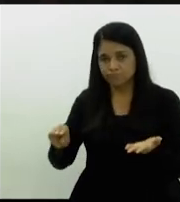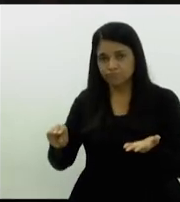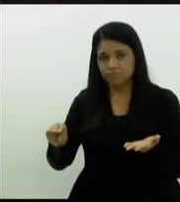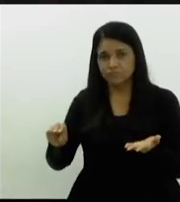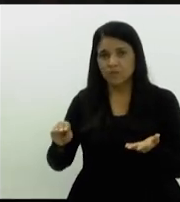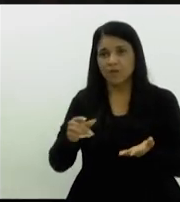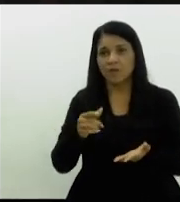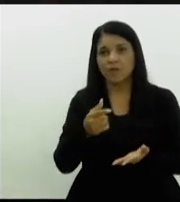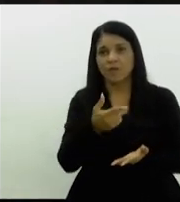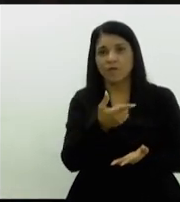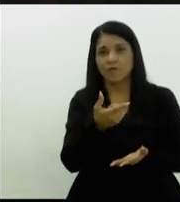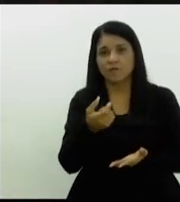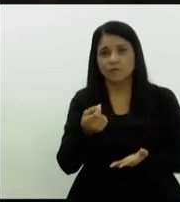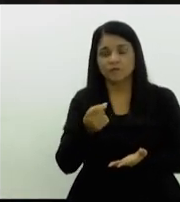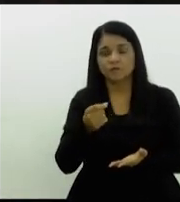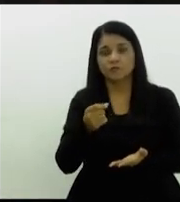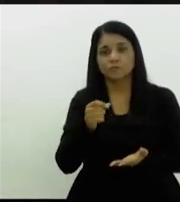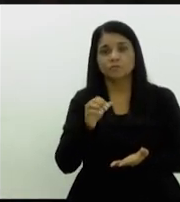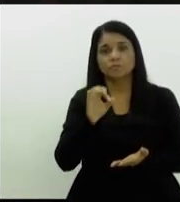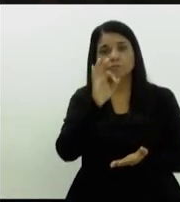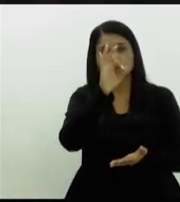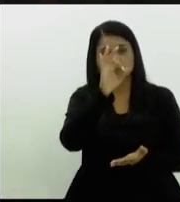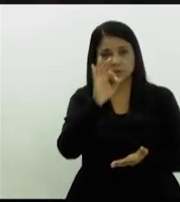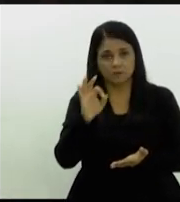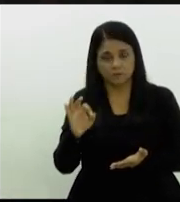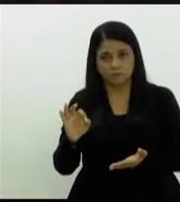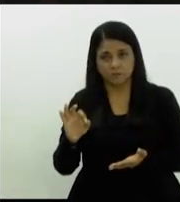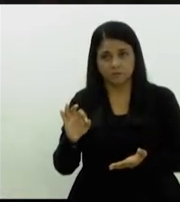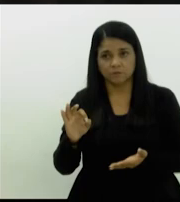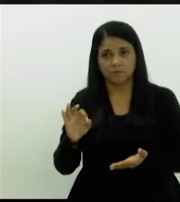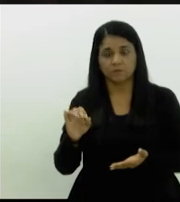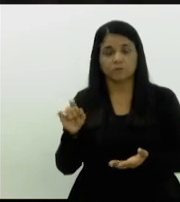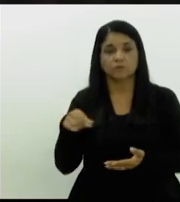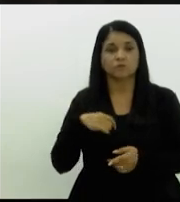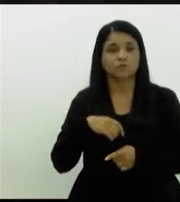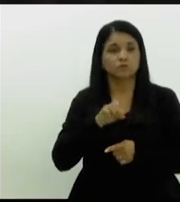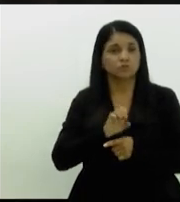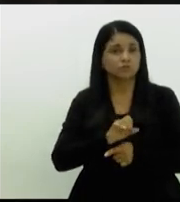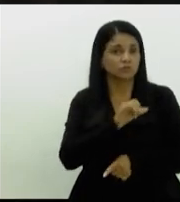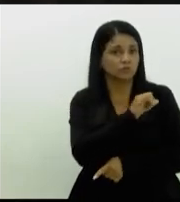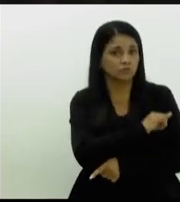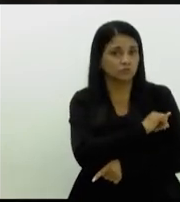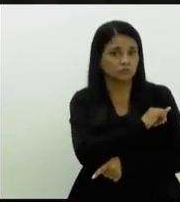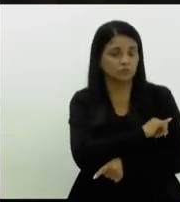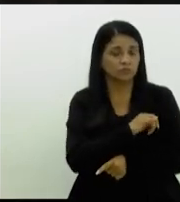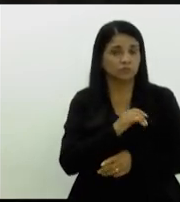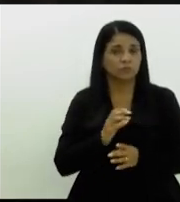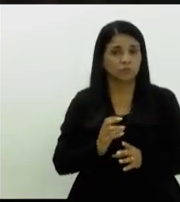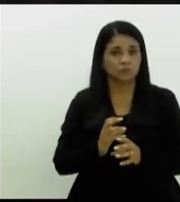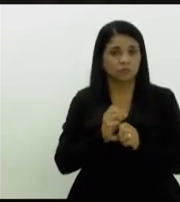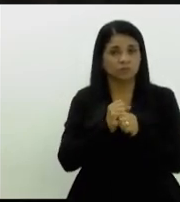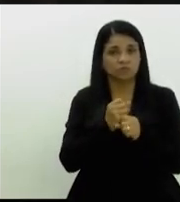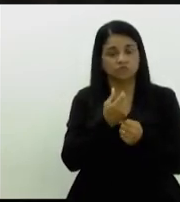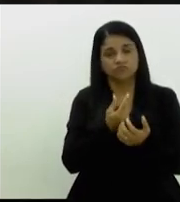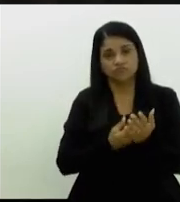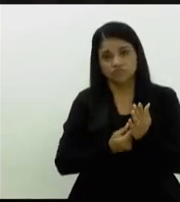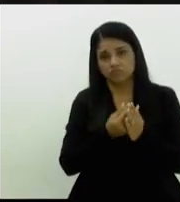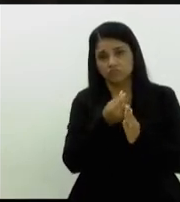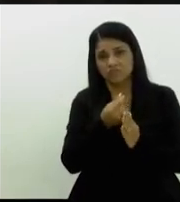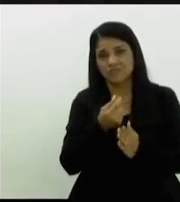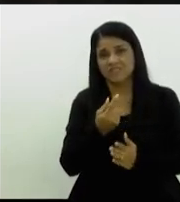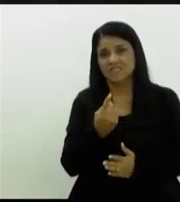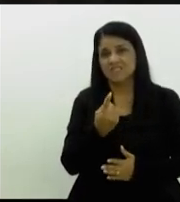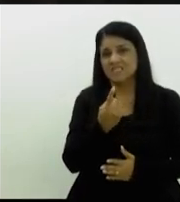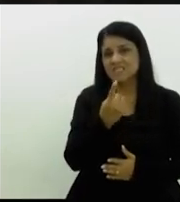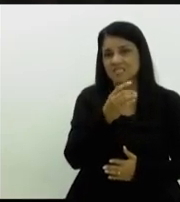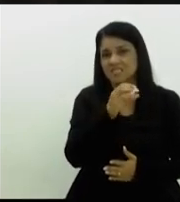de 20 pontos percentuais. Imagine o Estado do Rio de Janeiro, tem um orçamento em torno de 100 bilhões